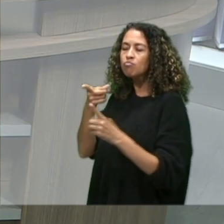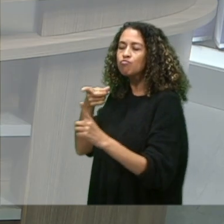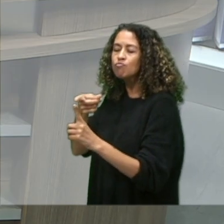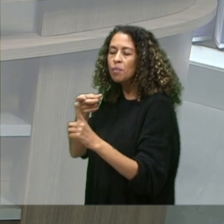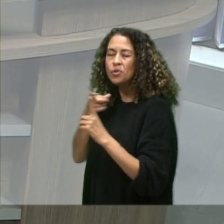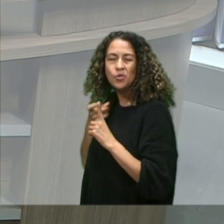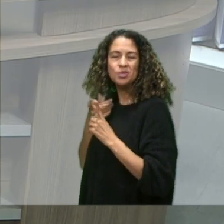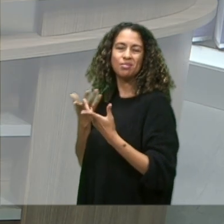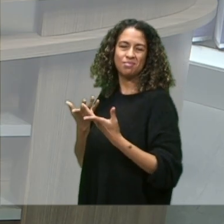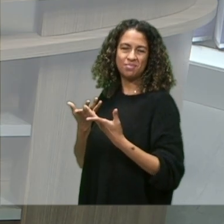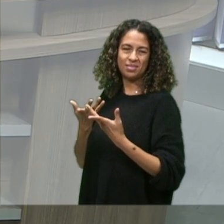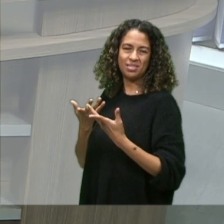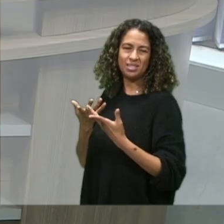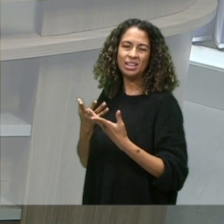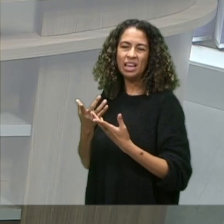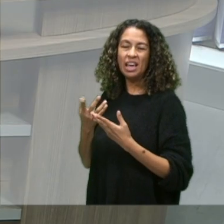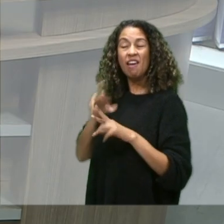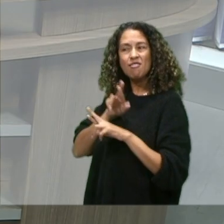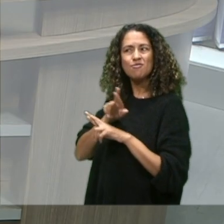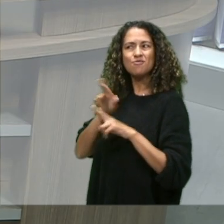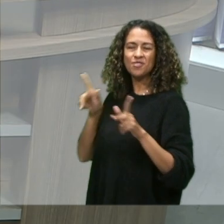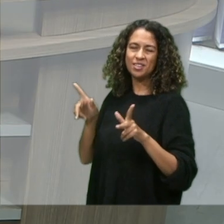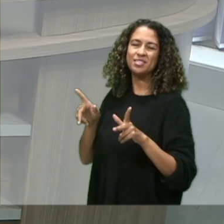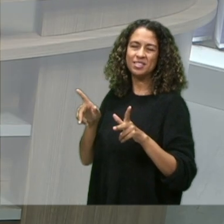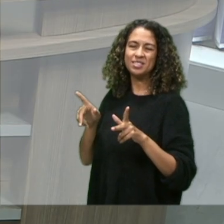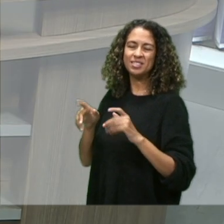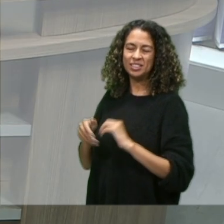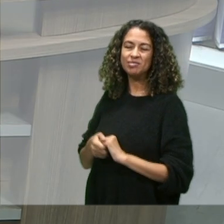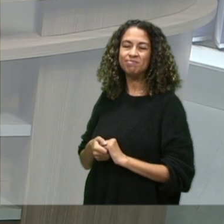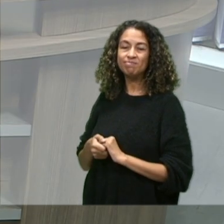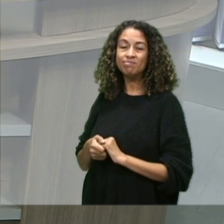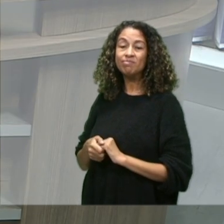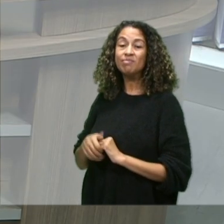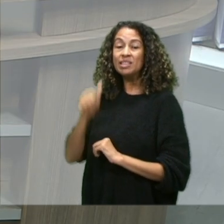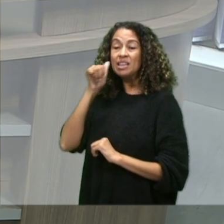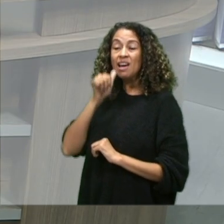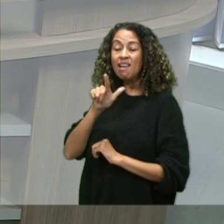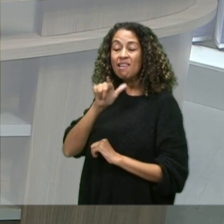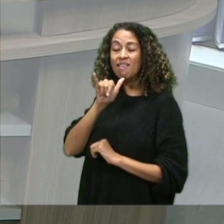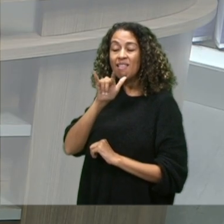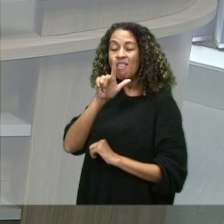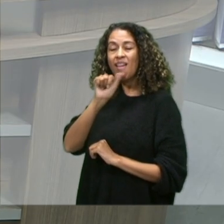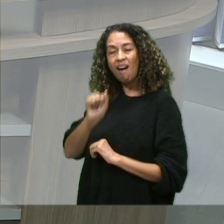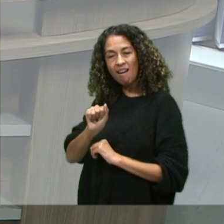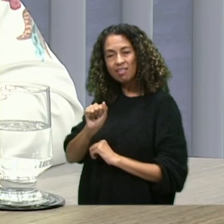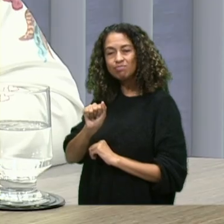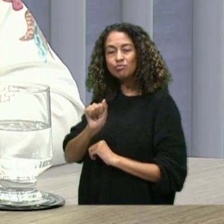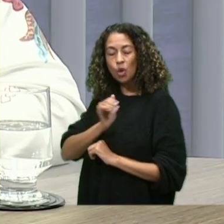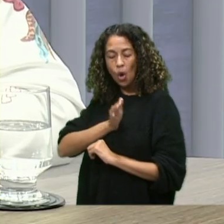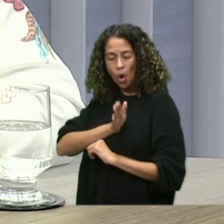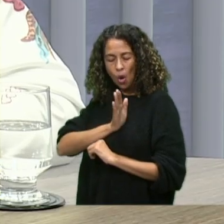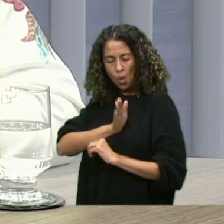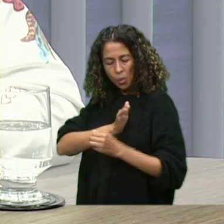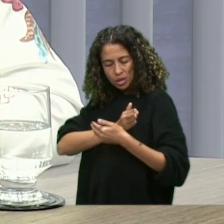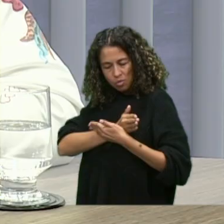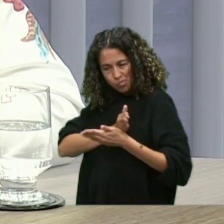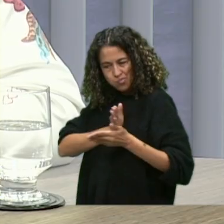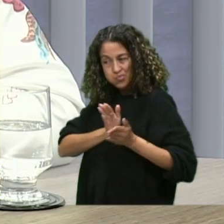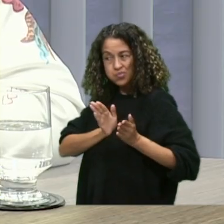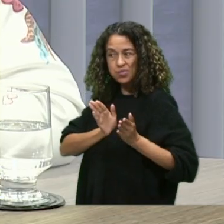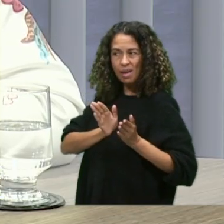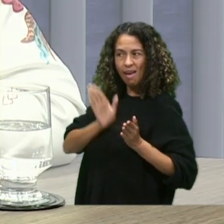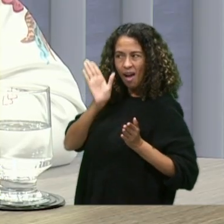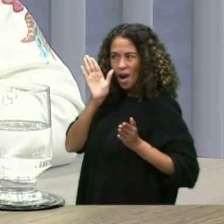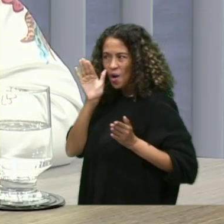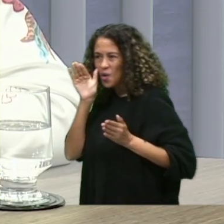outro é o diferente. O diferente assusta, né? E a Lilá, ela tem um coração aberto, né? Ela é